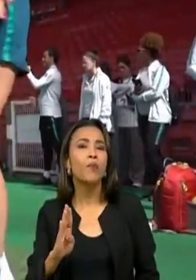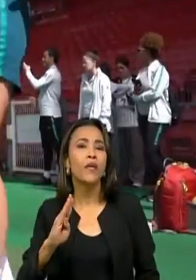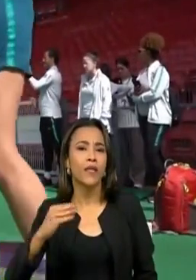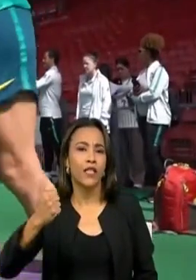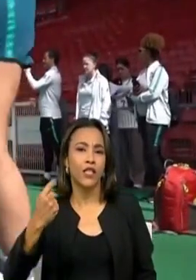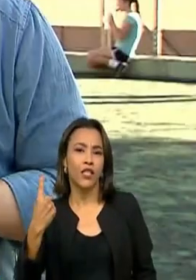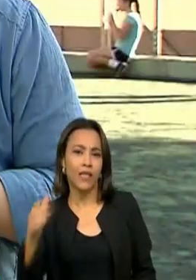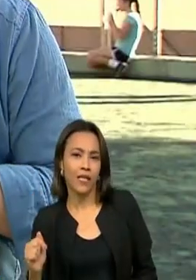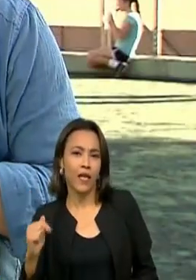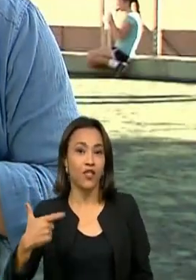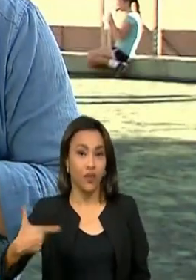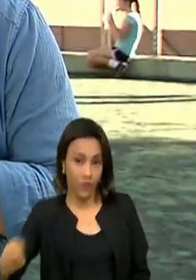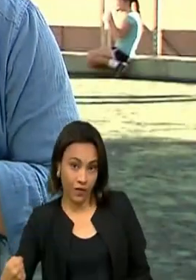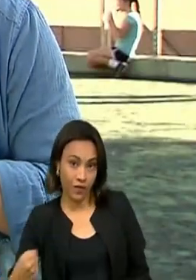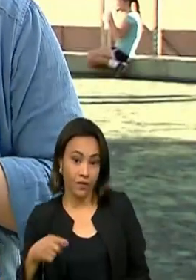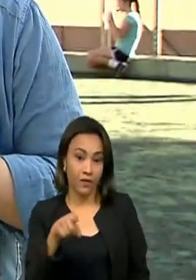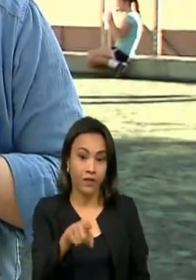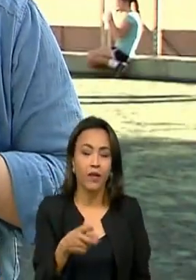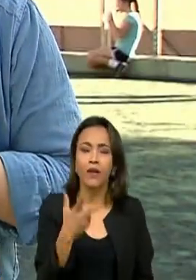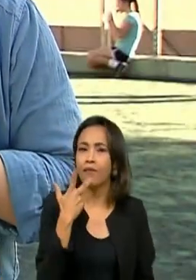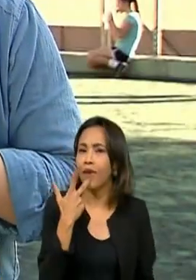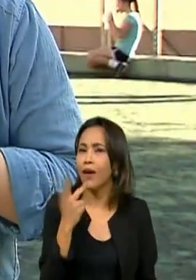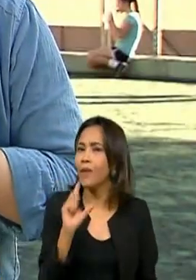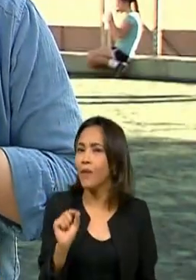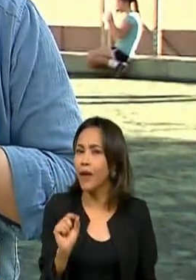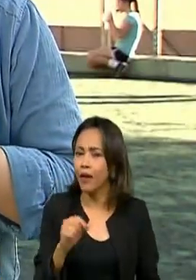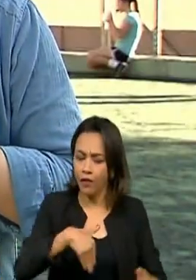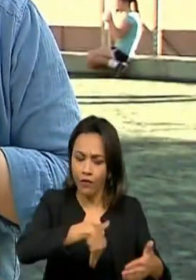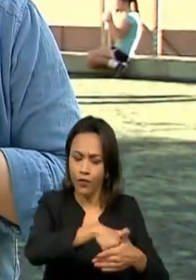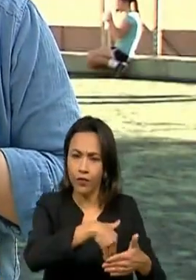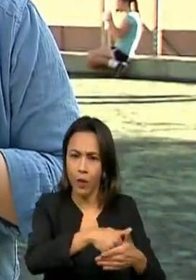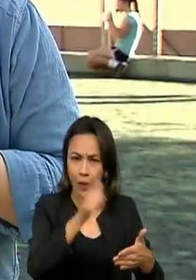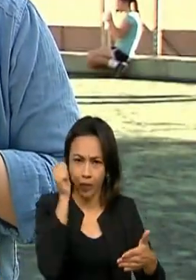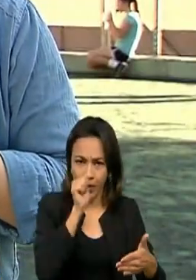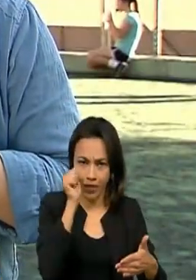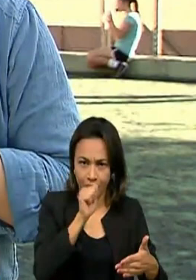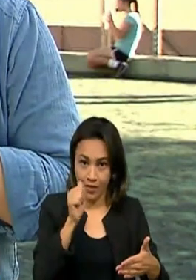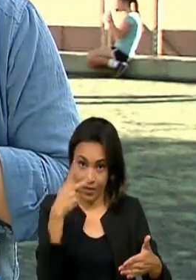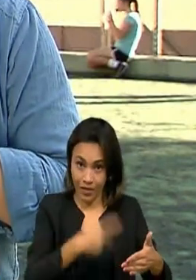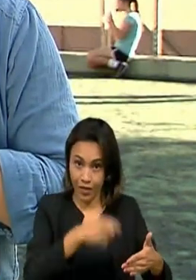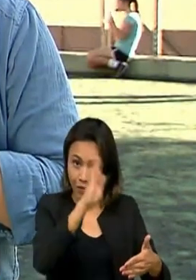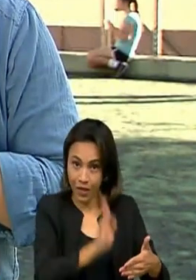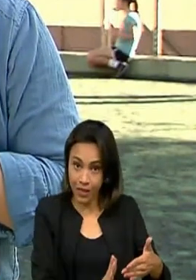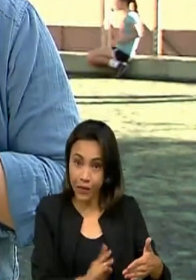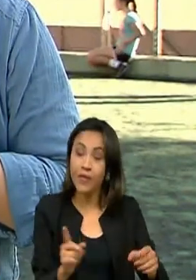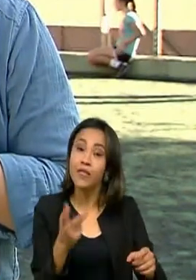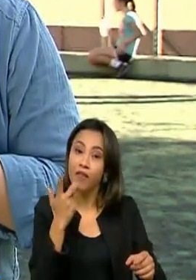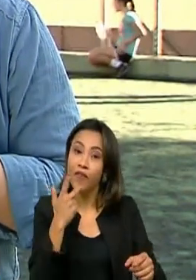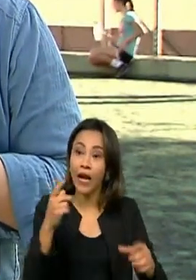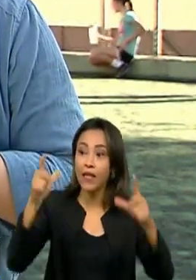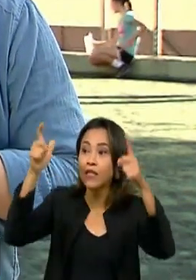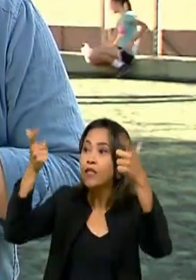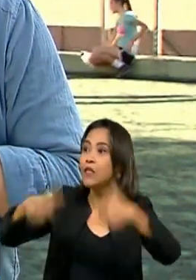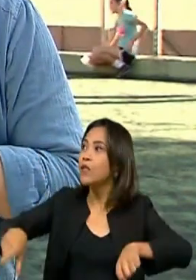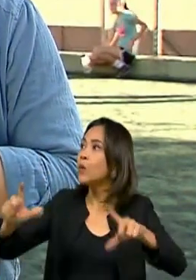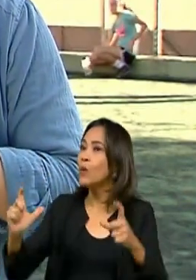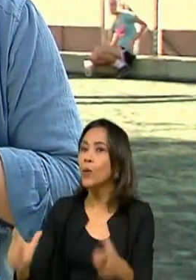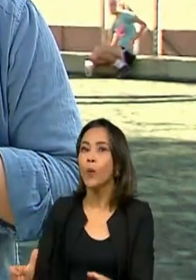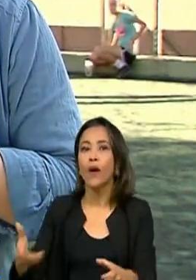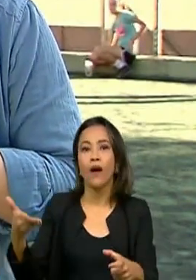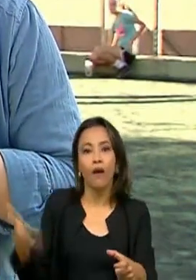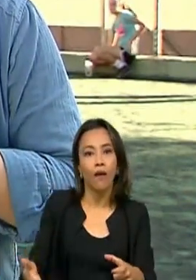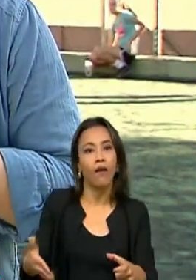e sub-20. E não tem como a gente falar sobre futebol feminino de base no Brasil sem citar o Centro Olímpico. O